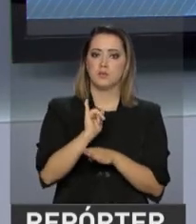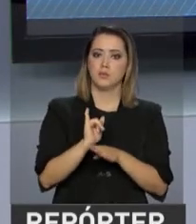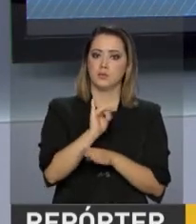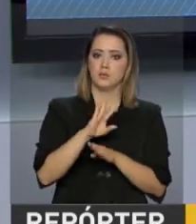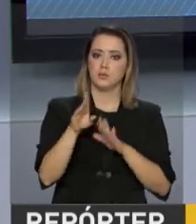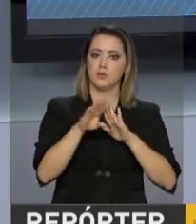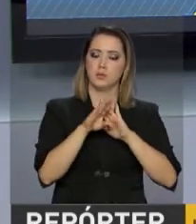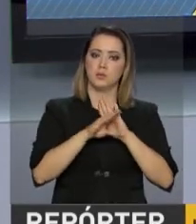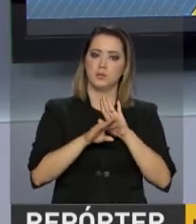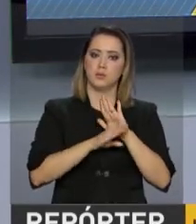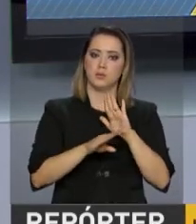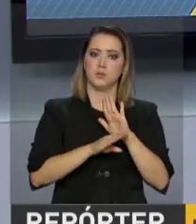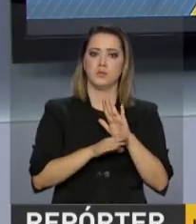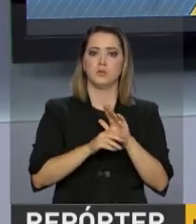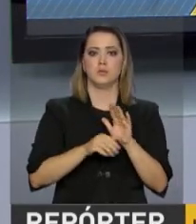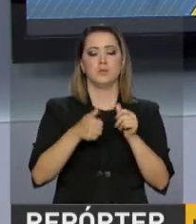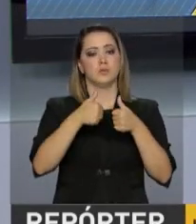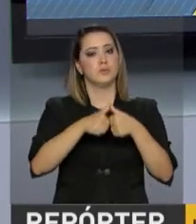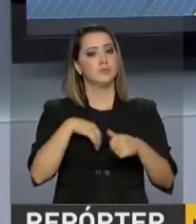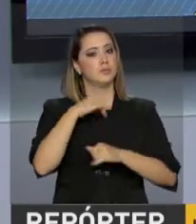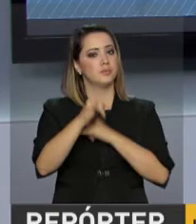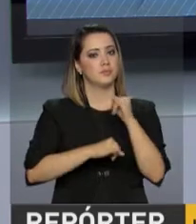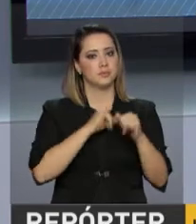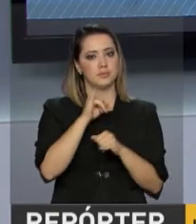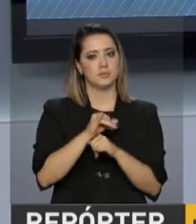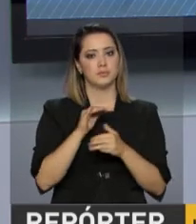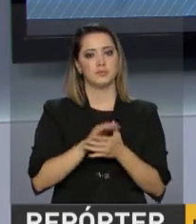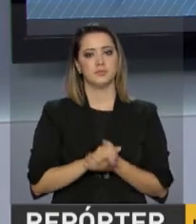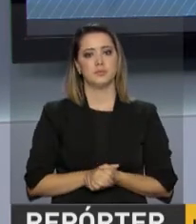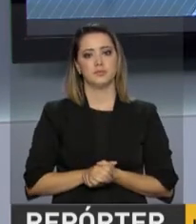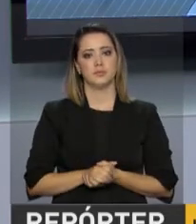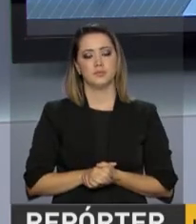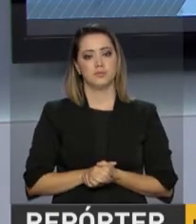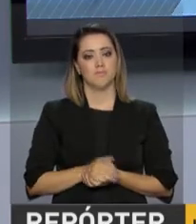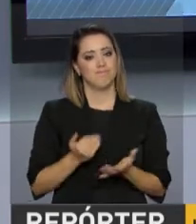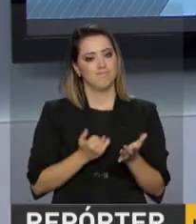reportagens no YouTube e toda a nossa programação está disponível na